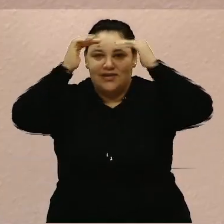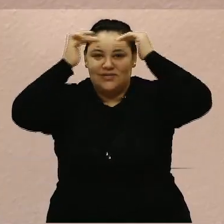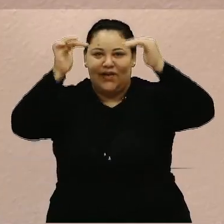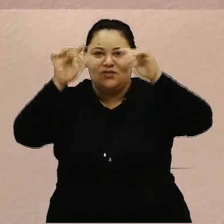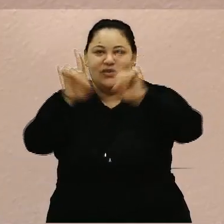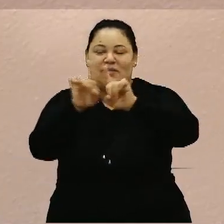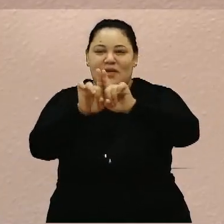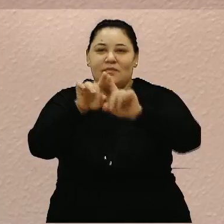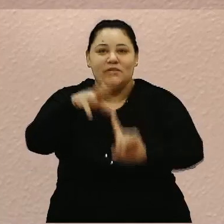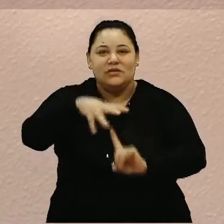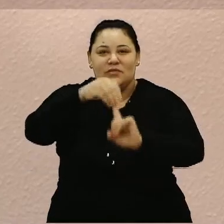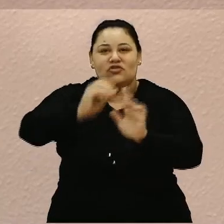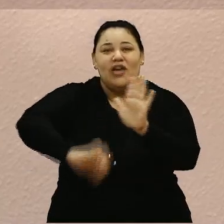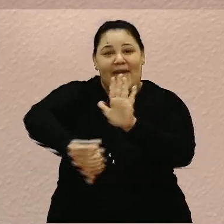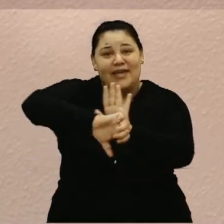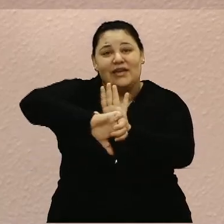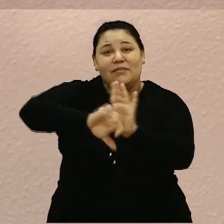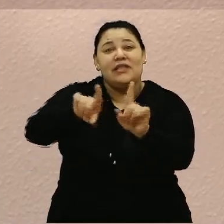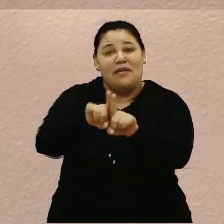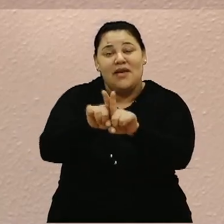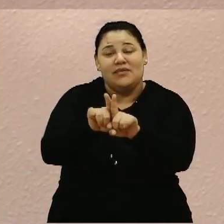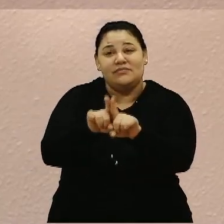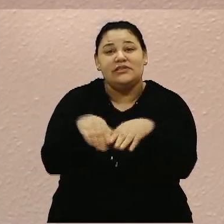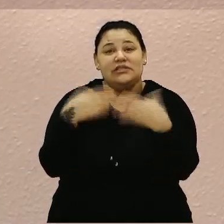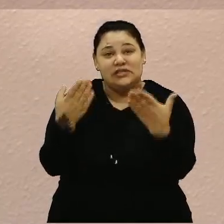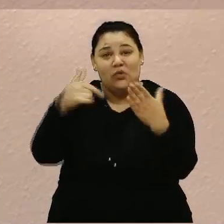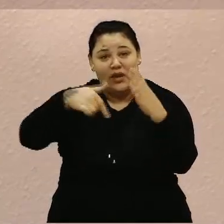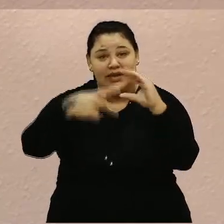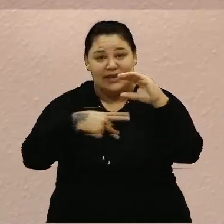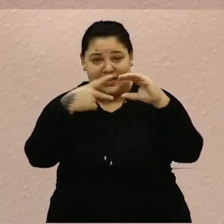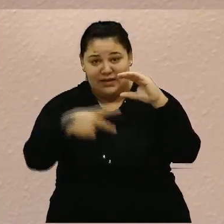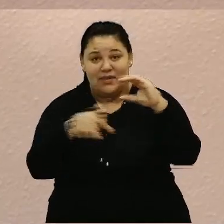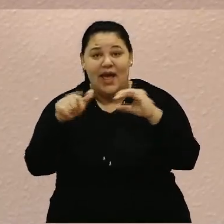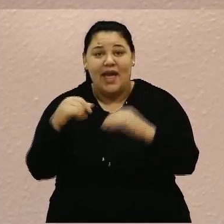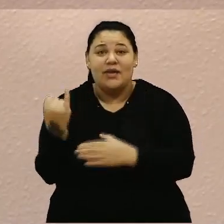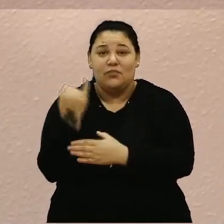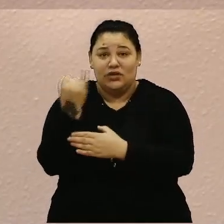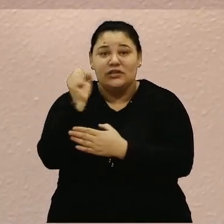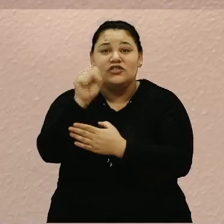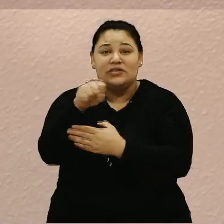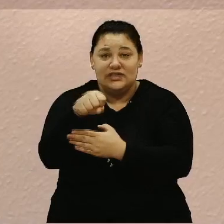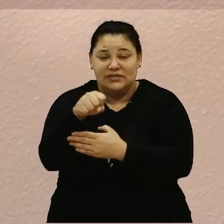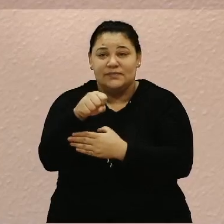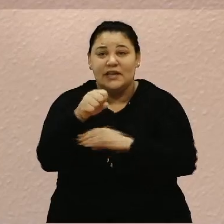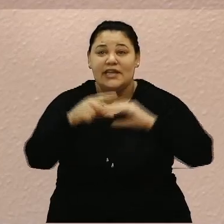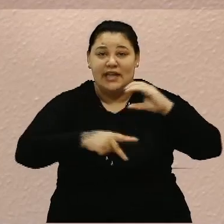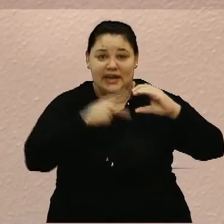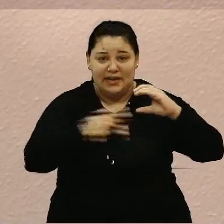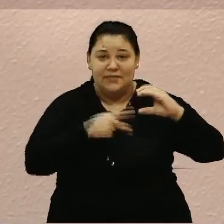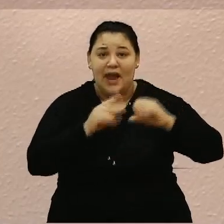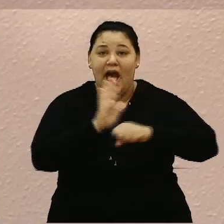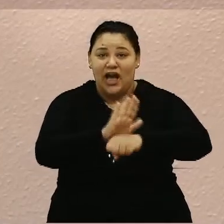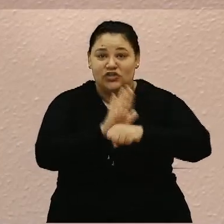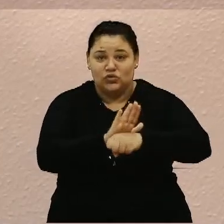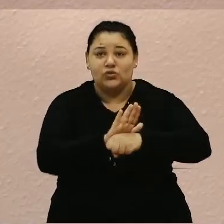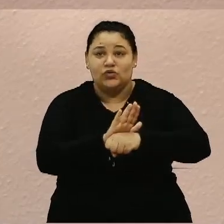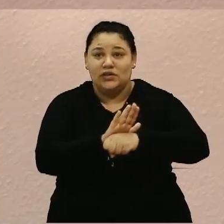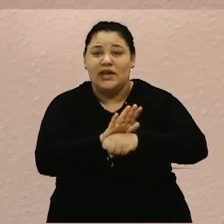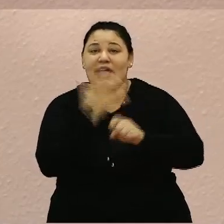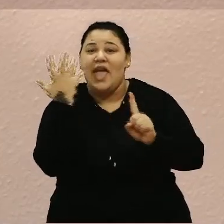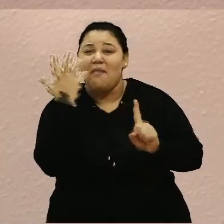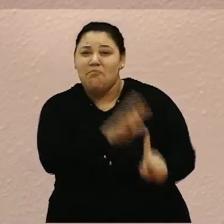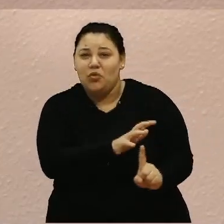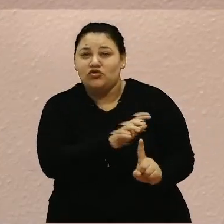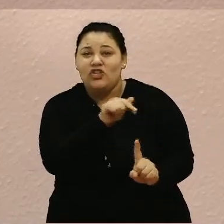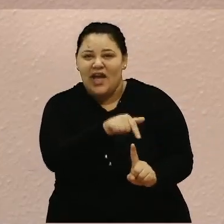inclusive um crime. Então essa casa, é importante que essa casa dê um sinal no sentido de se colocar contrário e repudiar esse